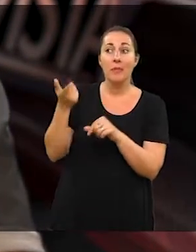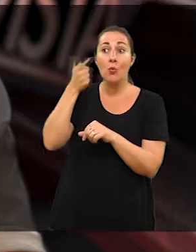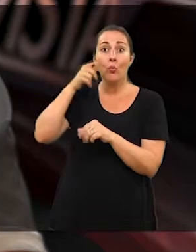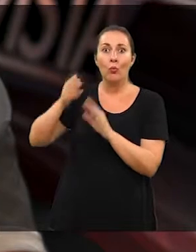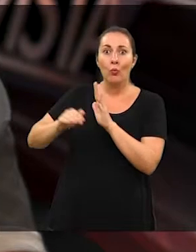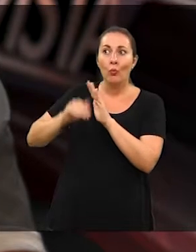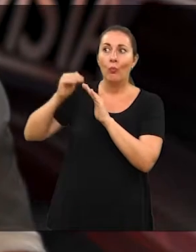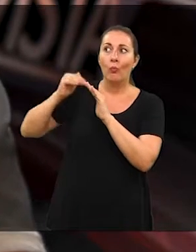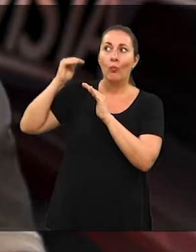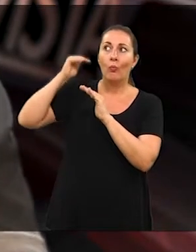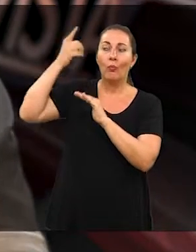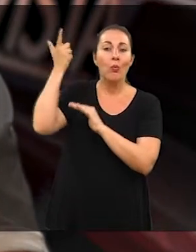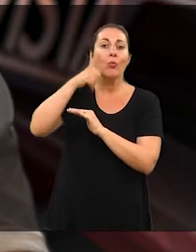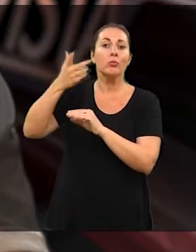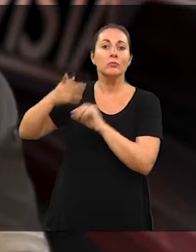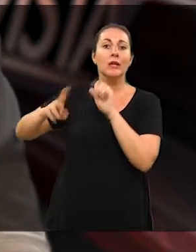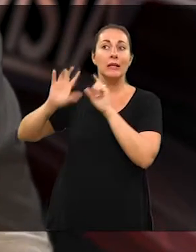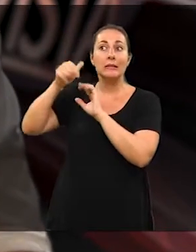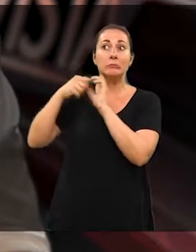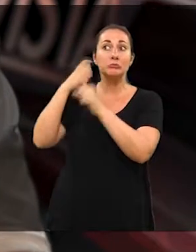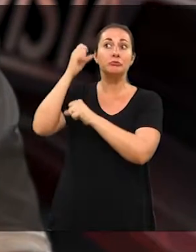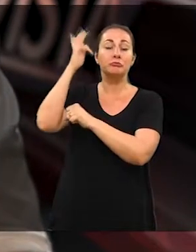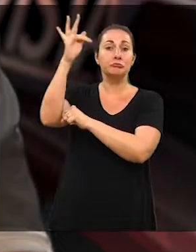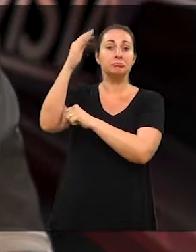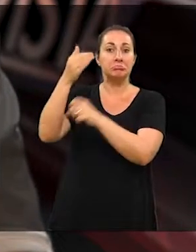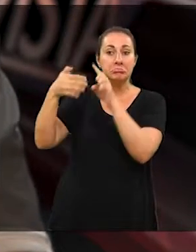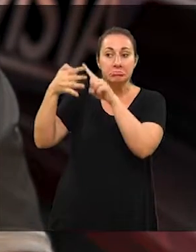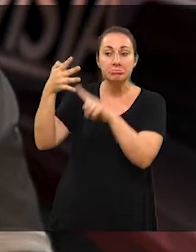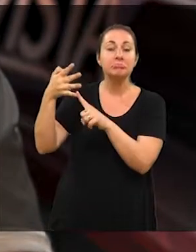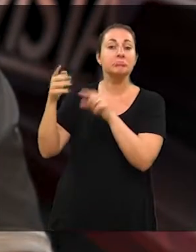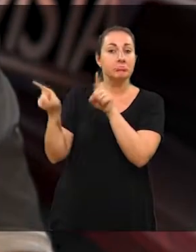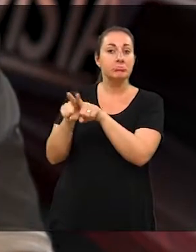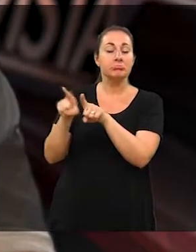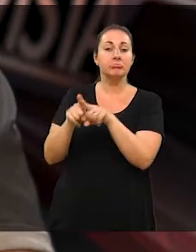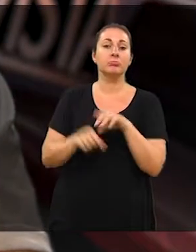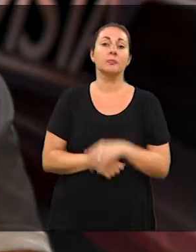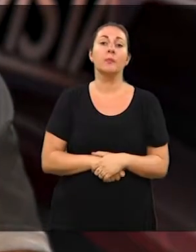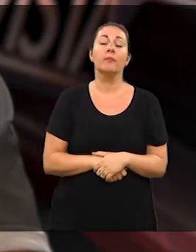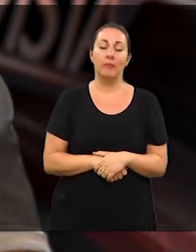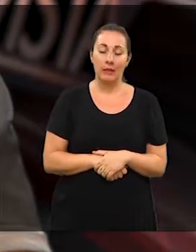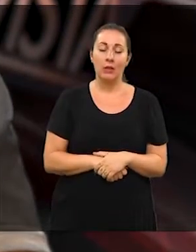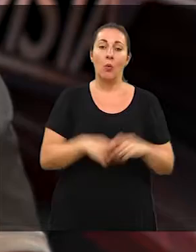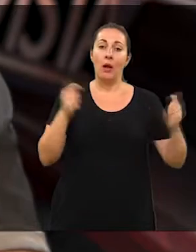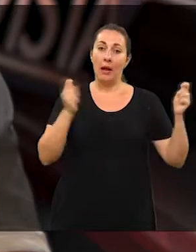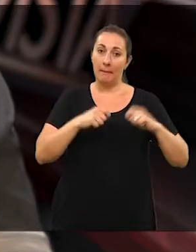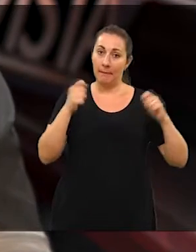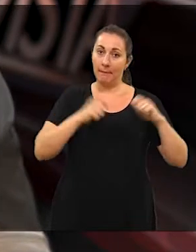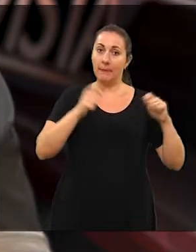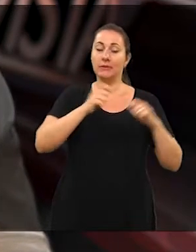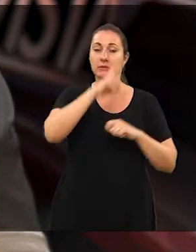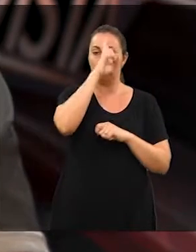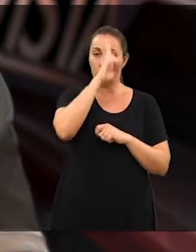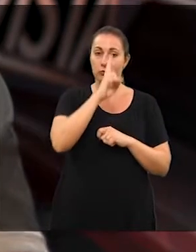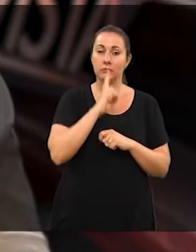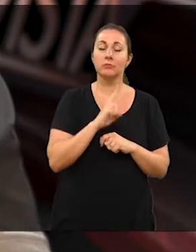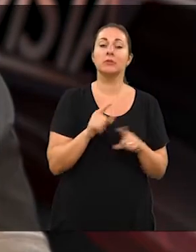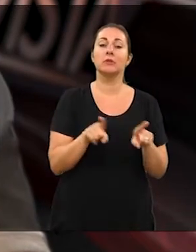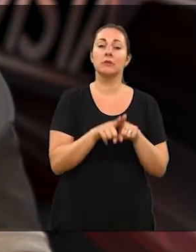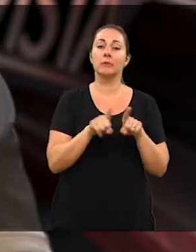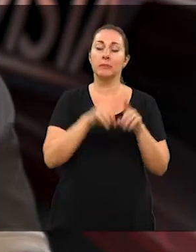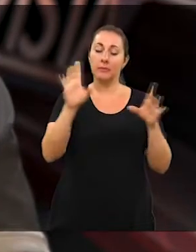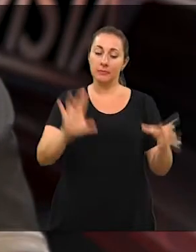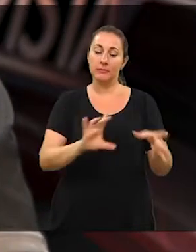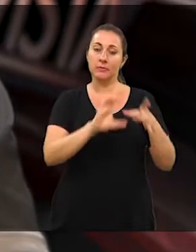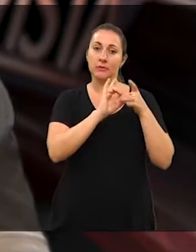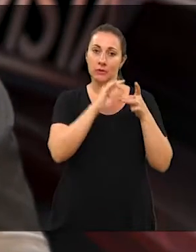nível, né? Então, assim, esses quatro, além de receber a capacitação deles pela universidade, nós estamos trabalhando também em parceria